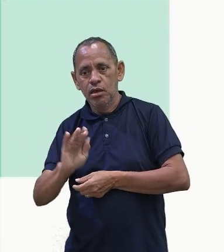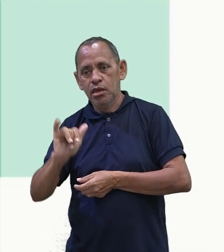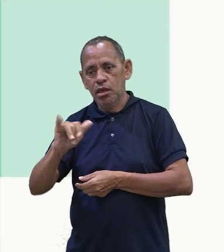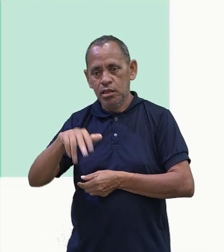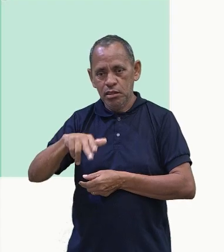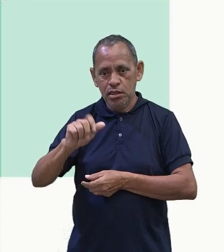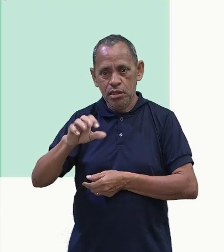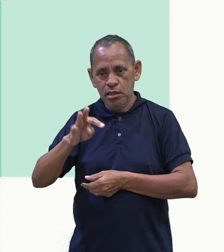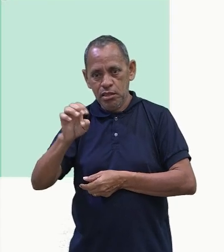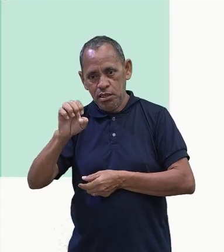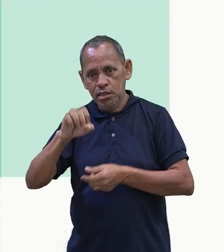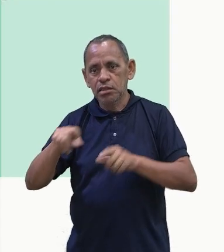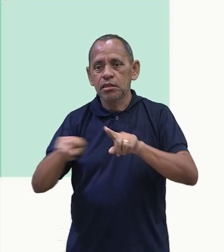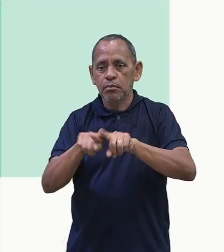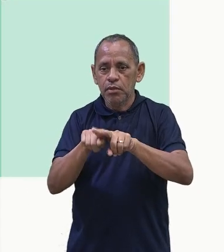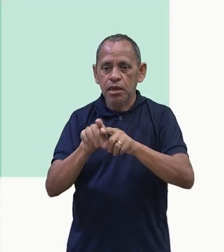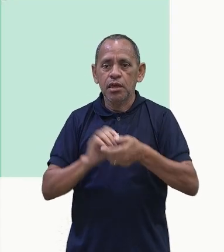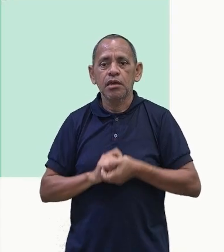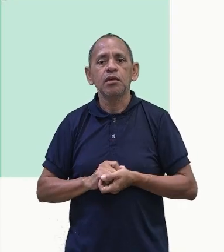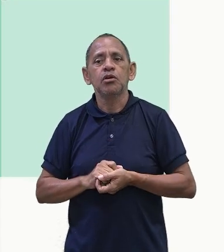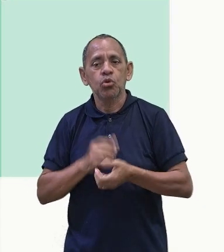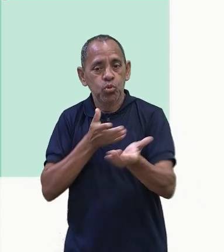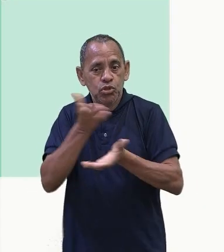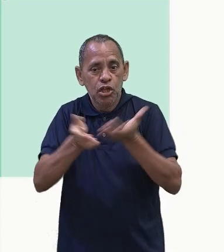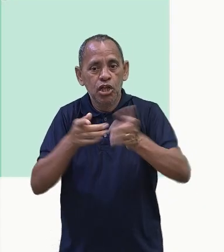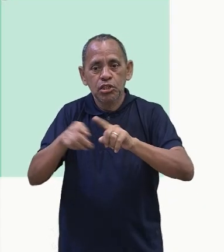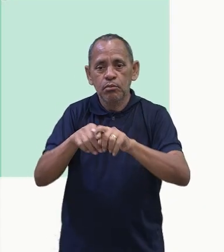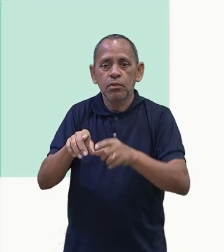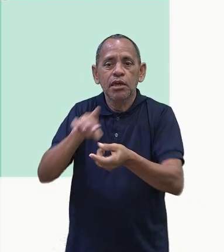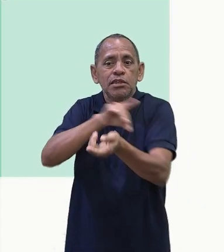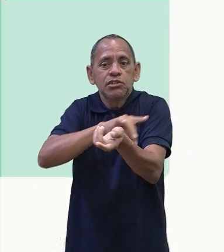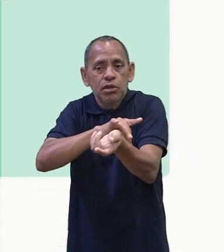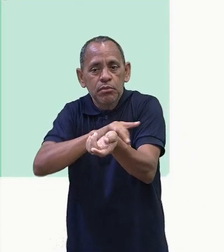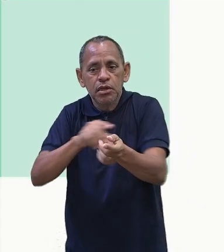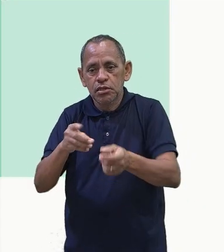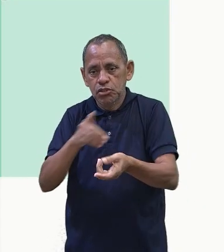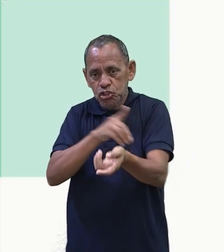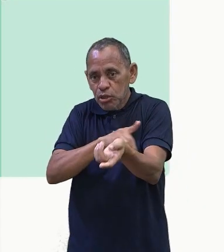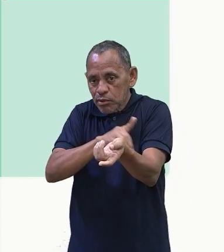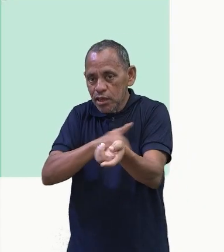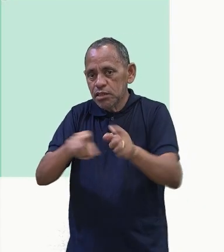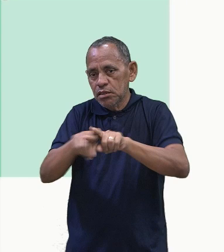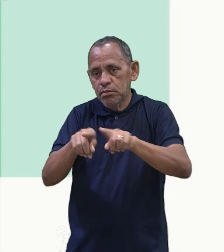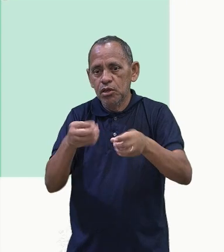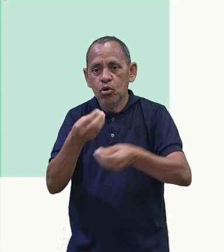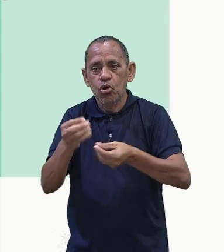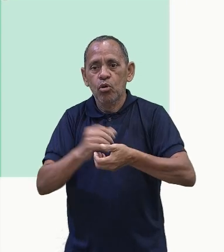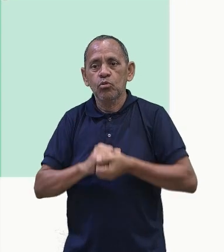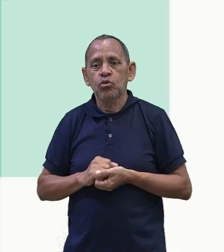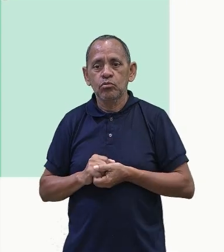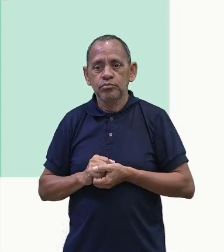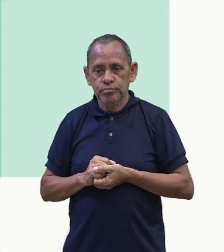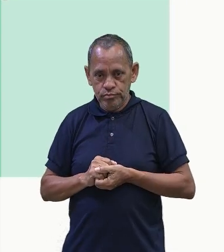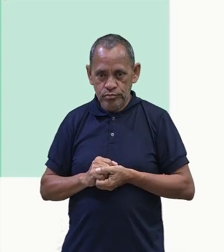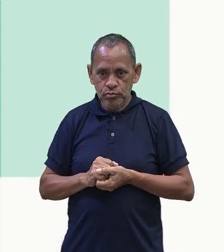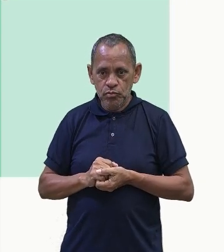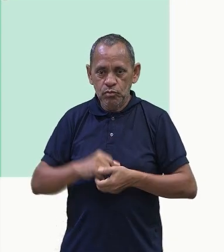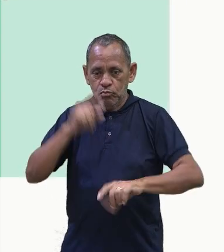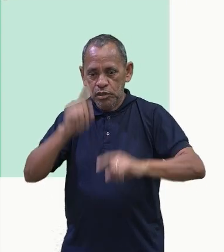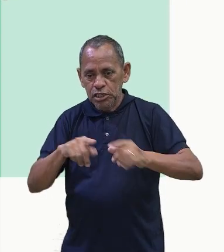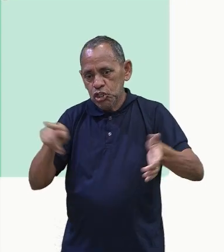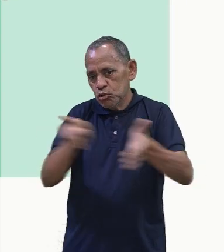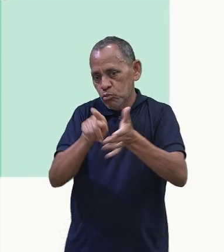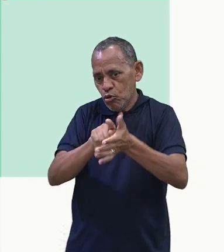a produção também na medicina, né, produção de anticorpos monoclonais, para o combate, por exemplo, ao